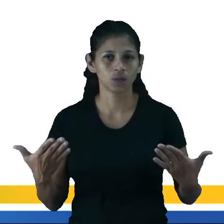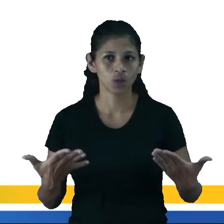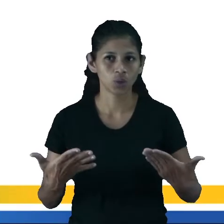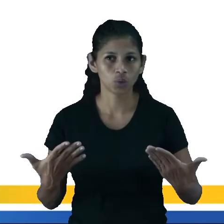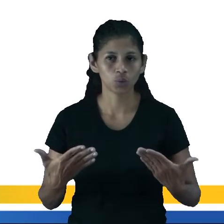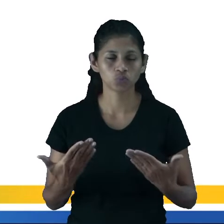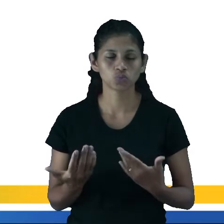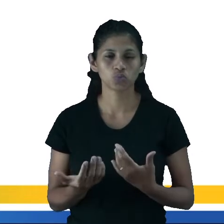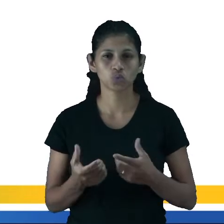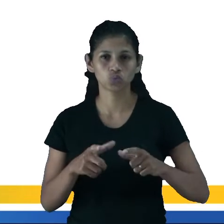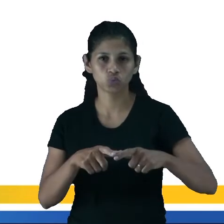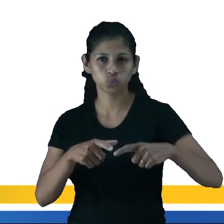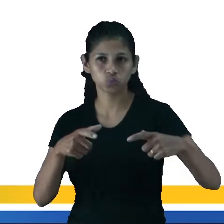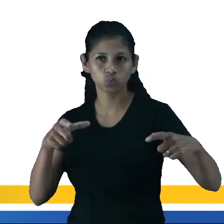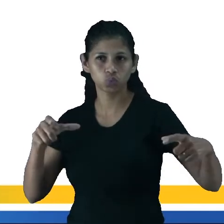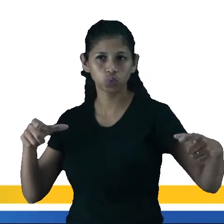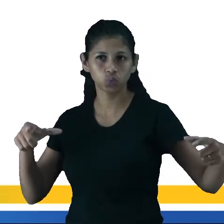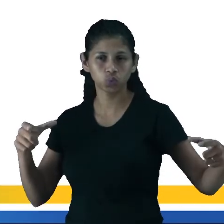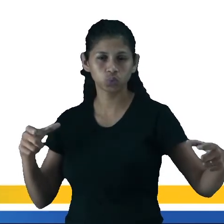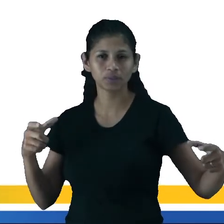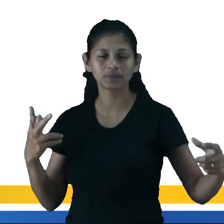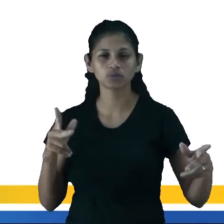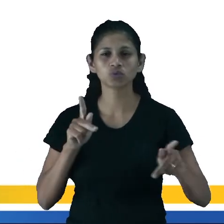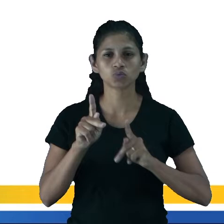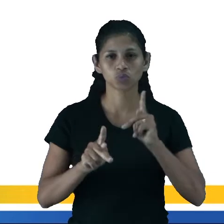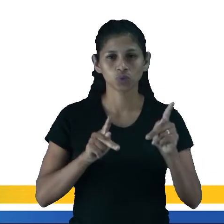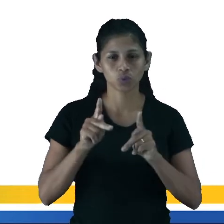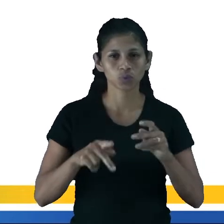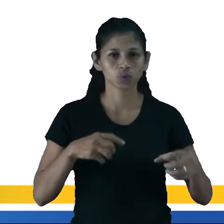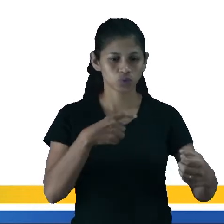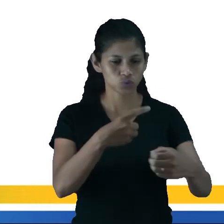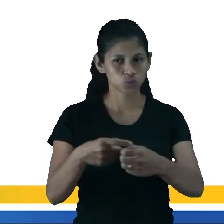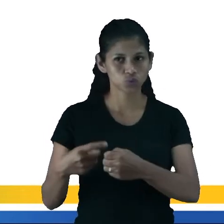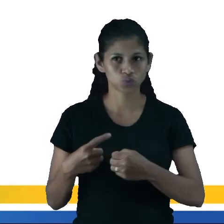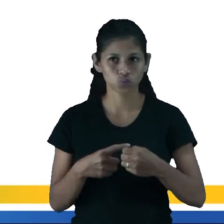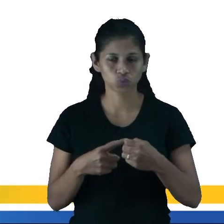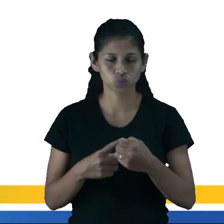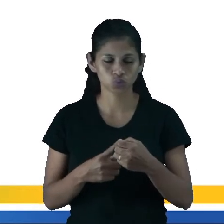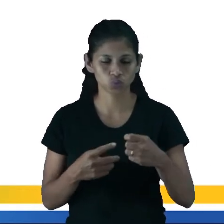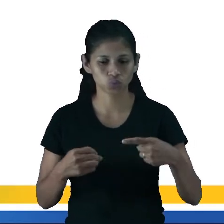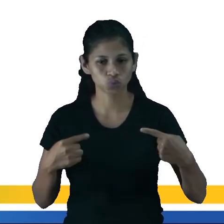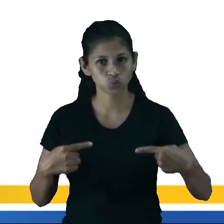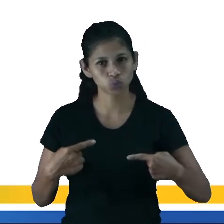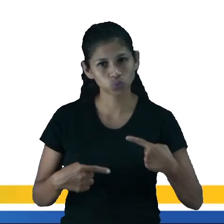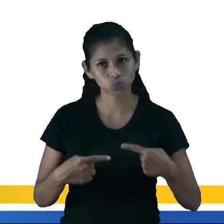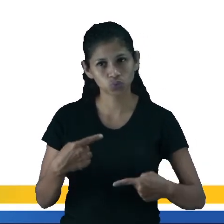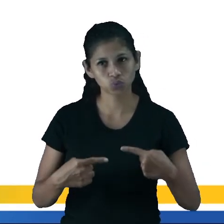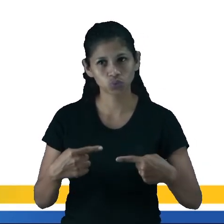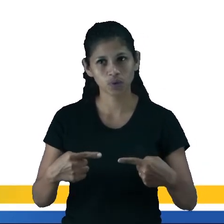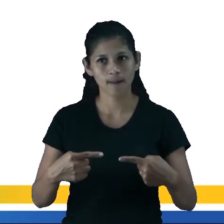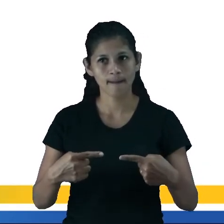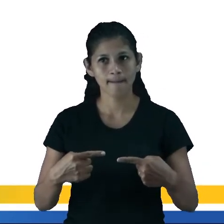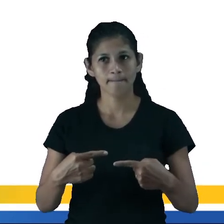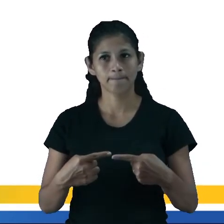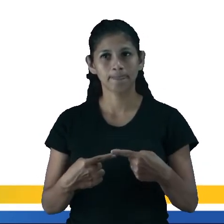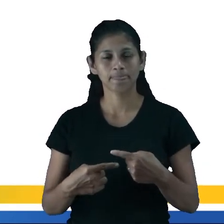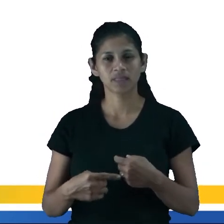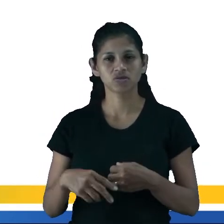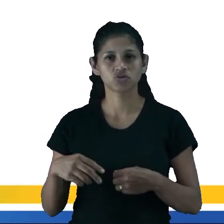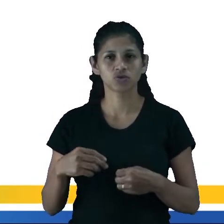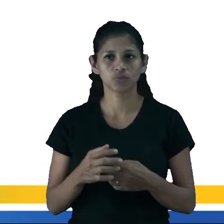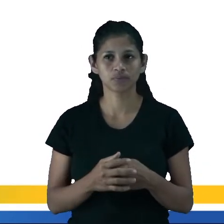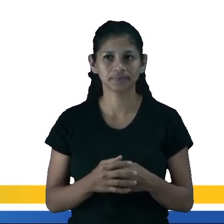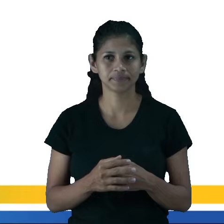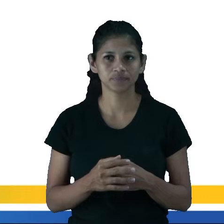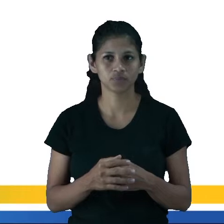Esse aumento contínuo da população urbana foi acompanhado de políticas de urbanização e infraestrutura que